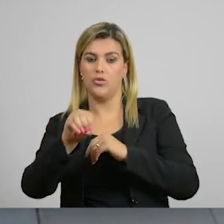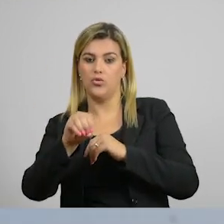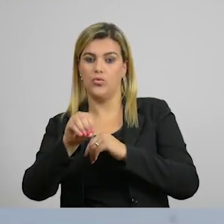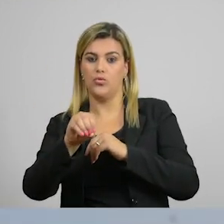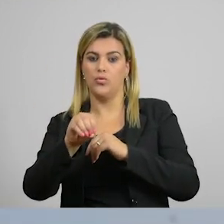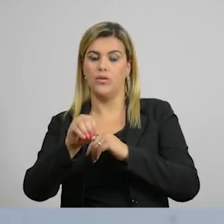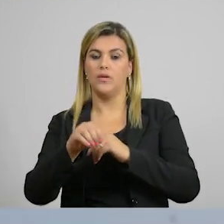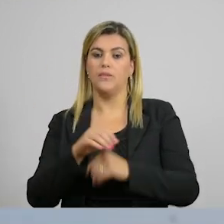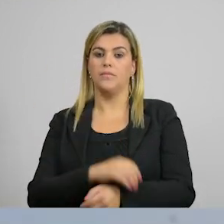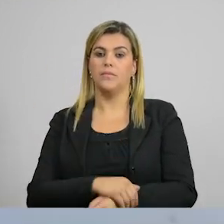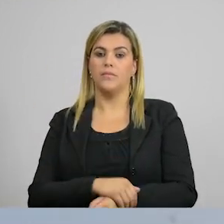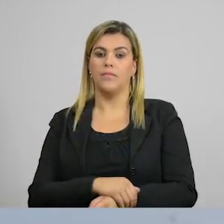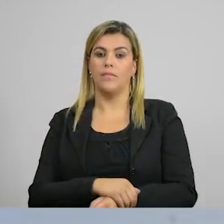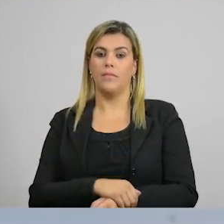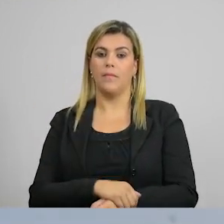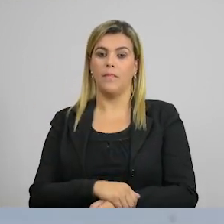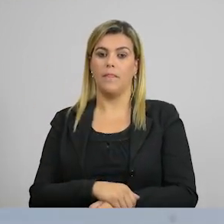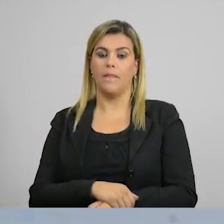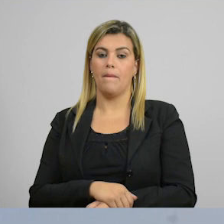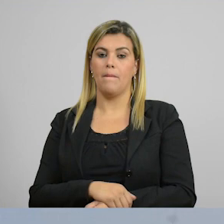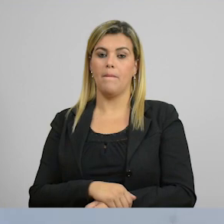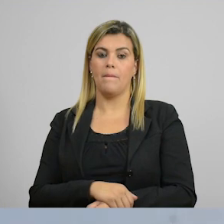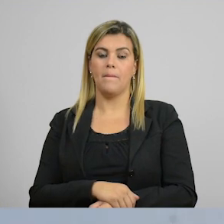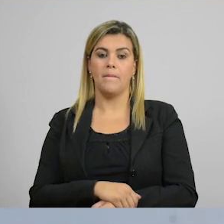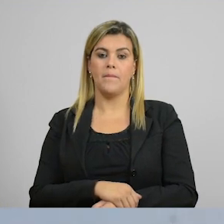médio, e,